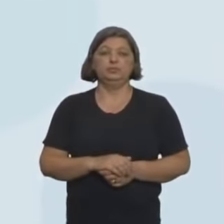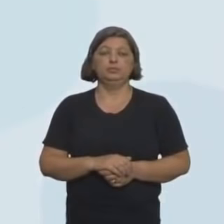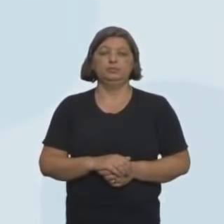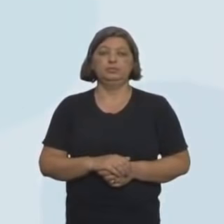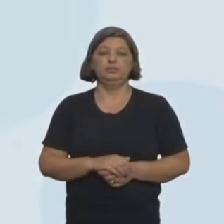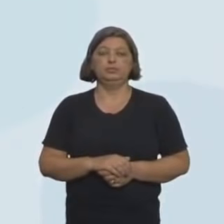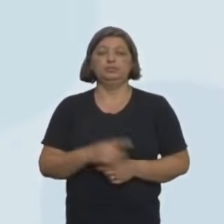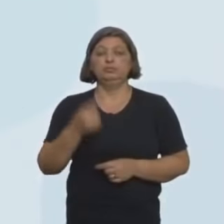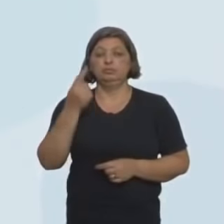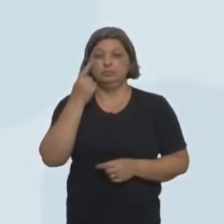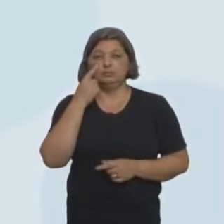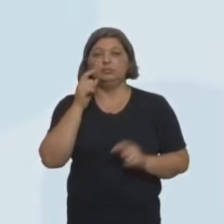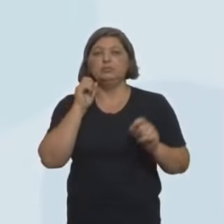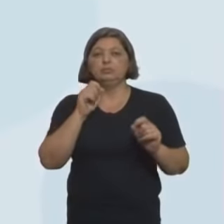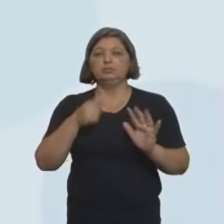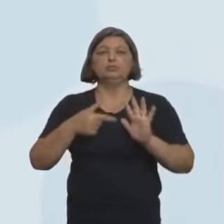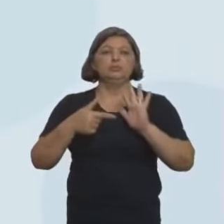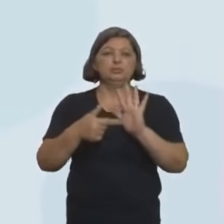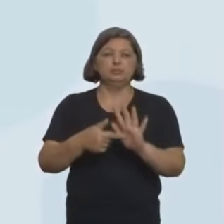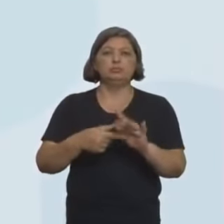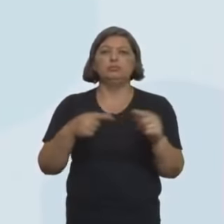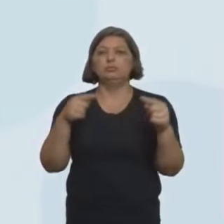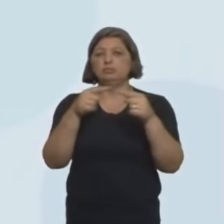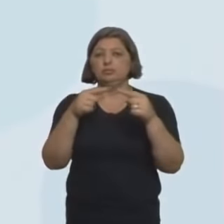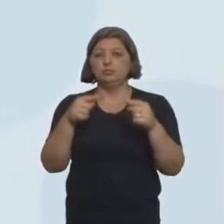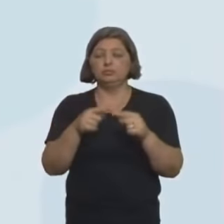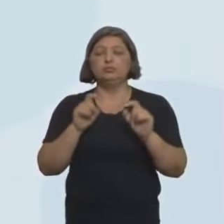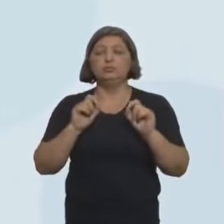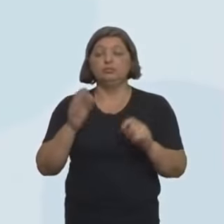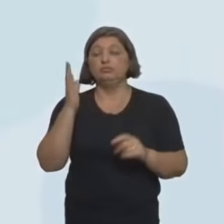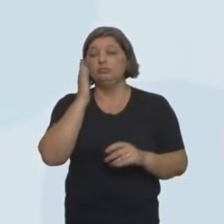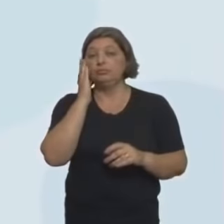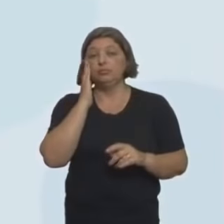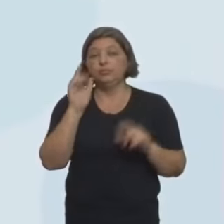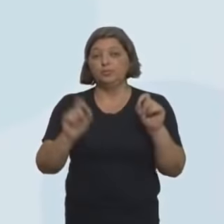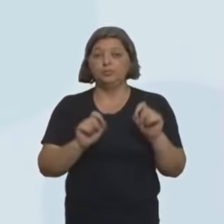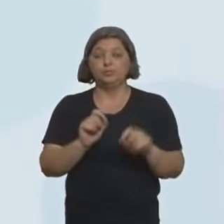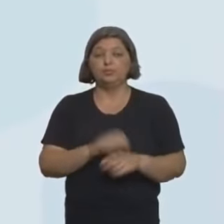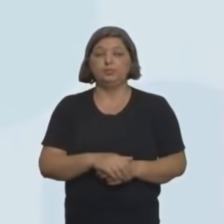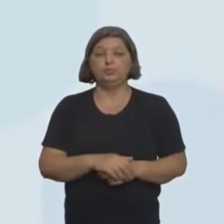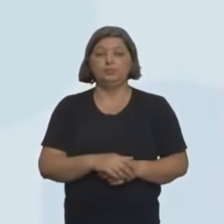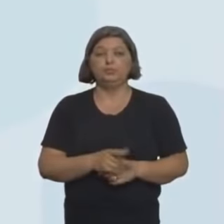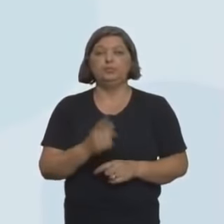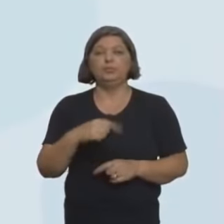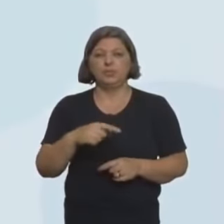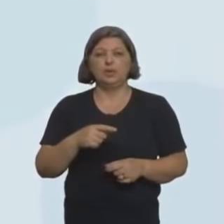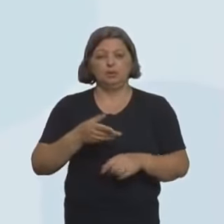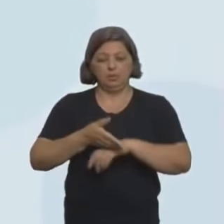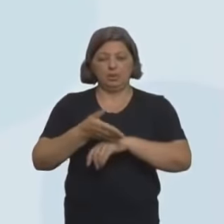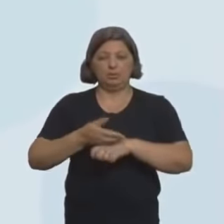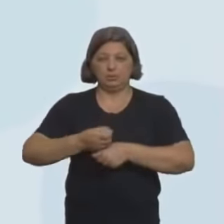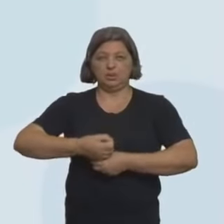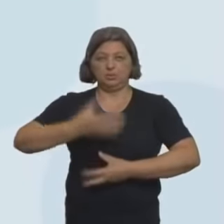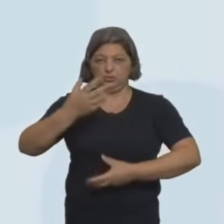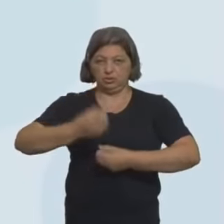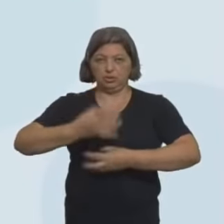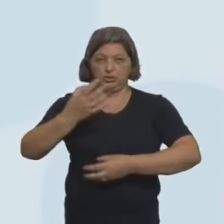a partir da situação lida, a gente quer saber de vocês e quer que vocês participem com a gente no chat,